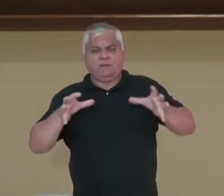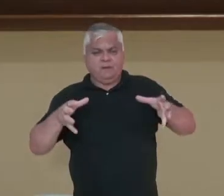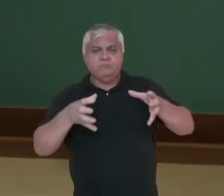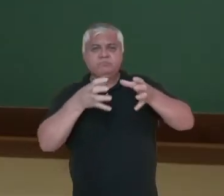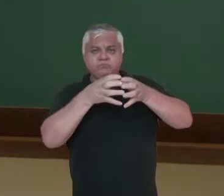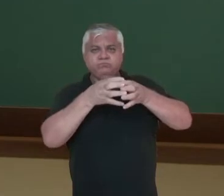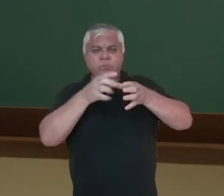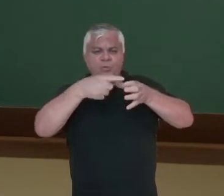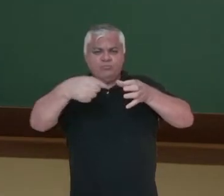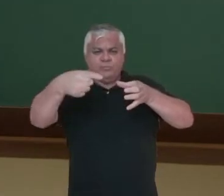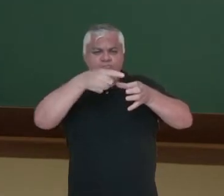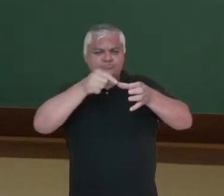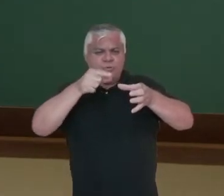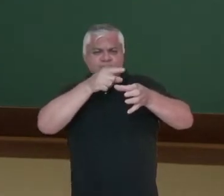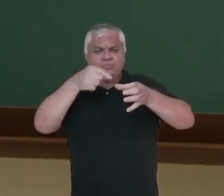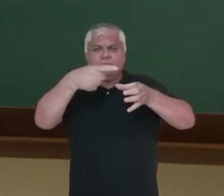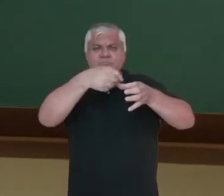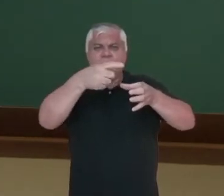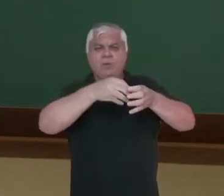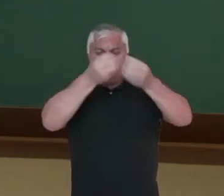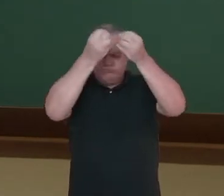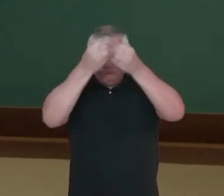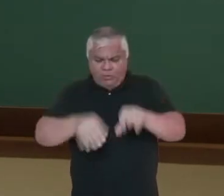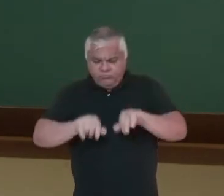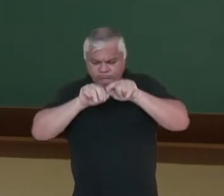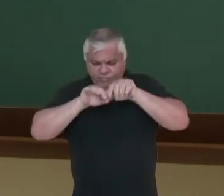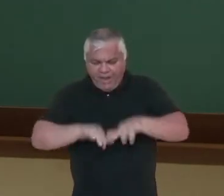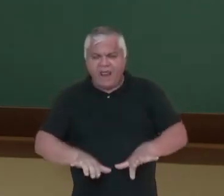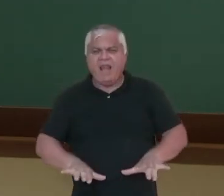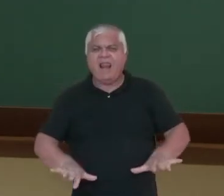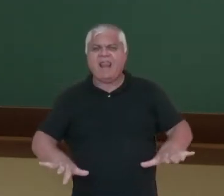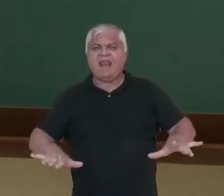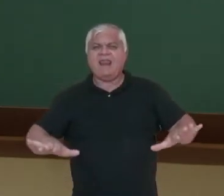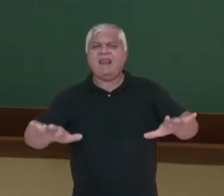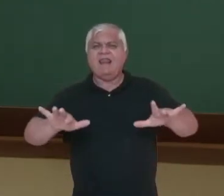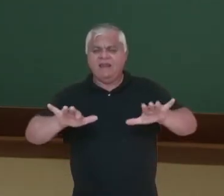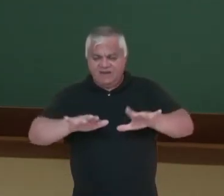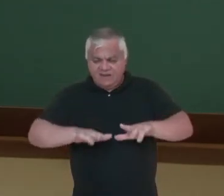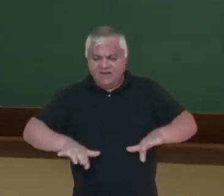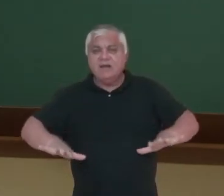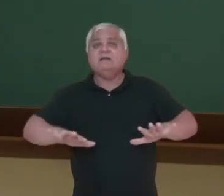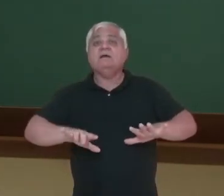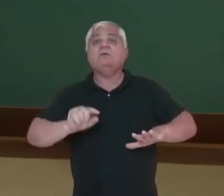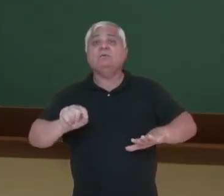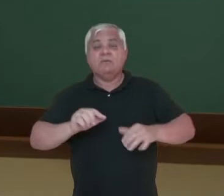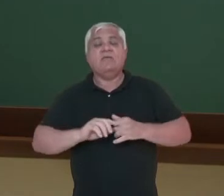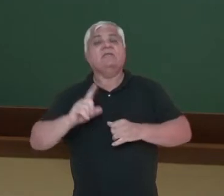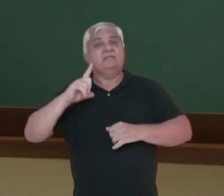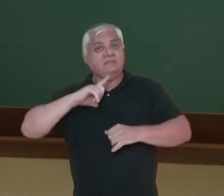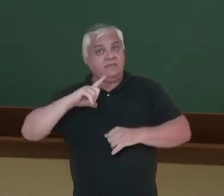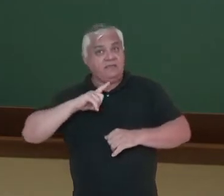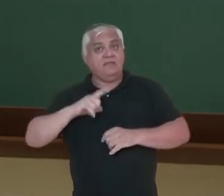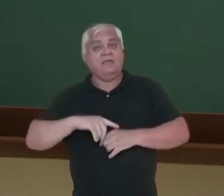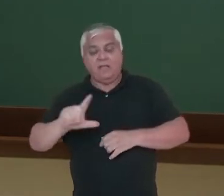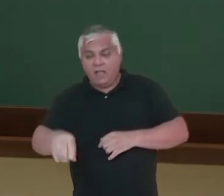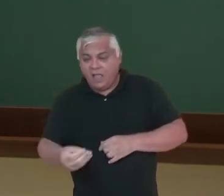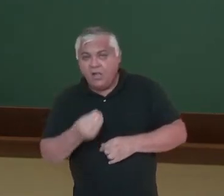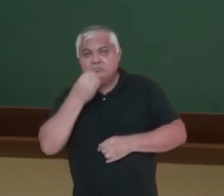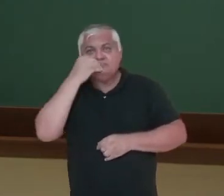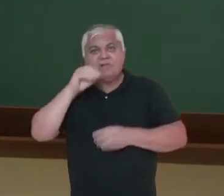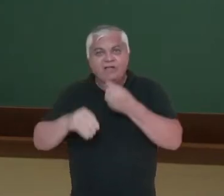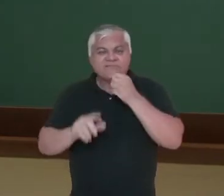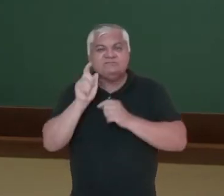fica o pinhão, né? Quando cai a pinha tem lá os pinhões, tem alguns falhados, outros que estão com endosperma, que é aquele que a gente come, né?